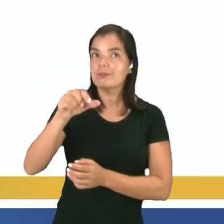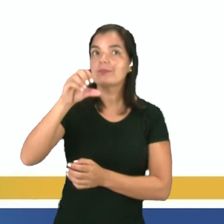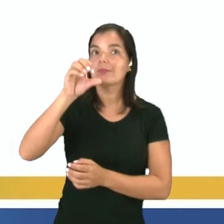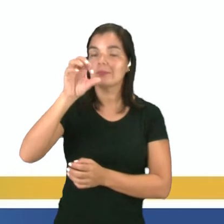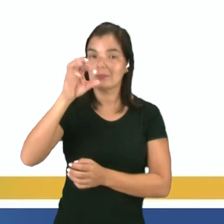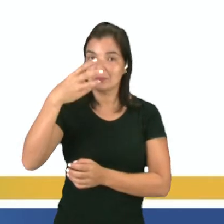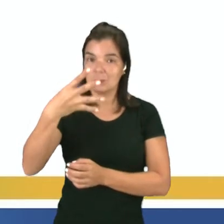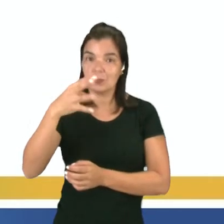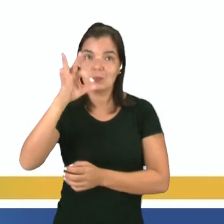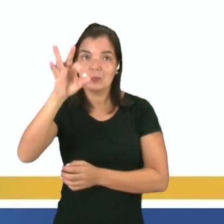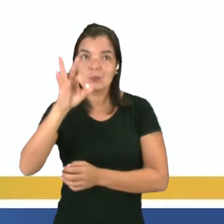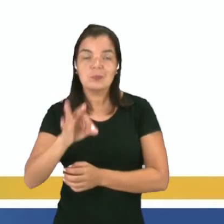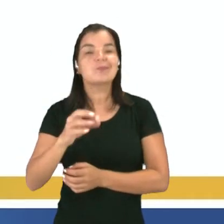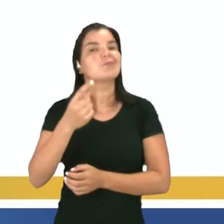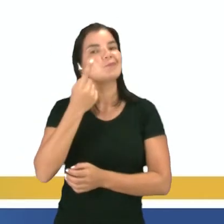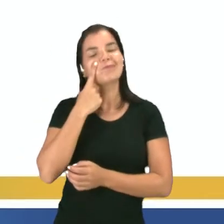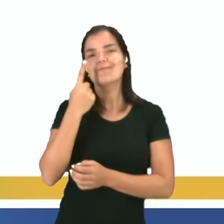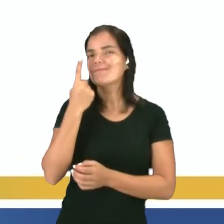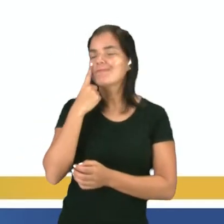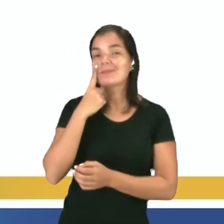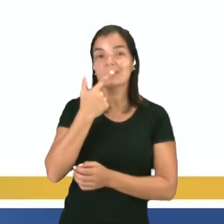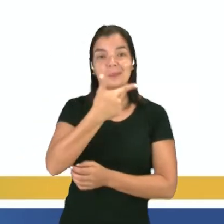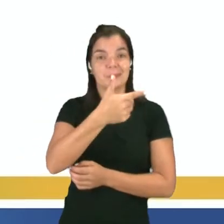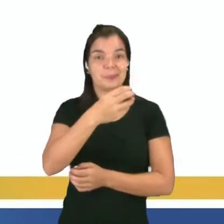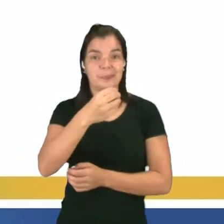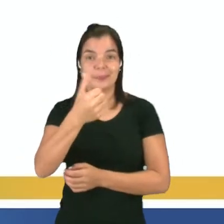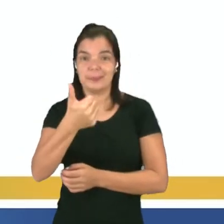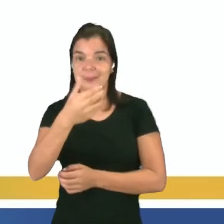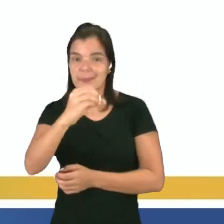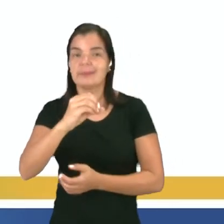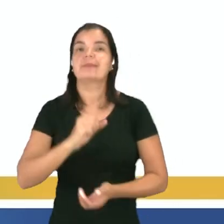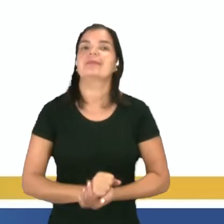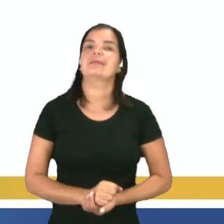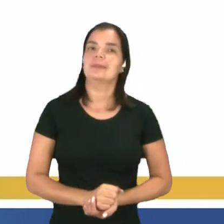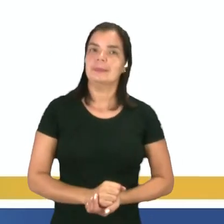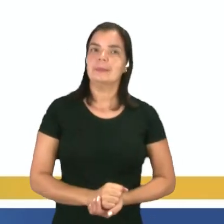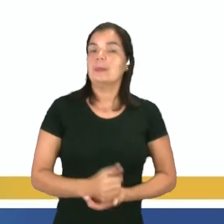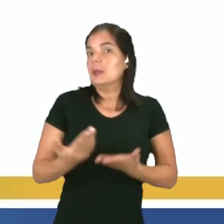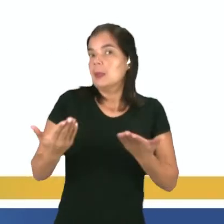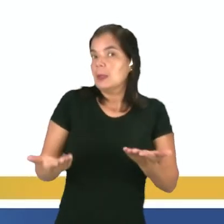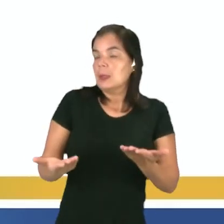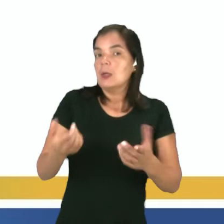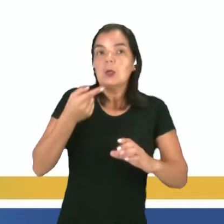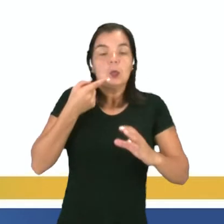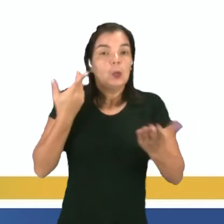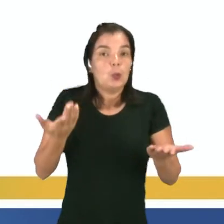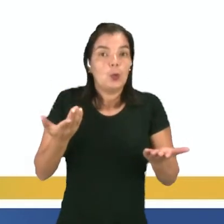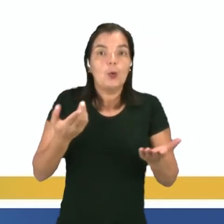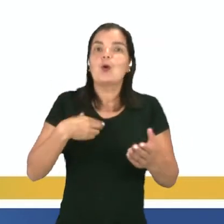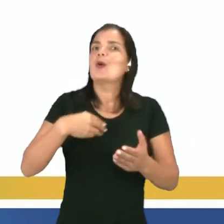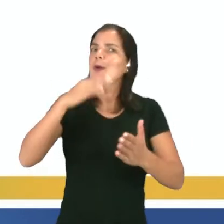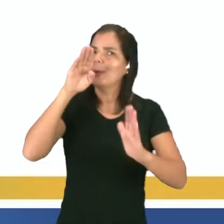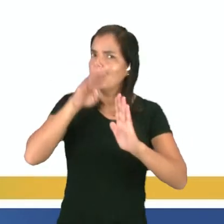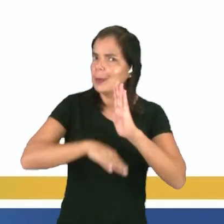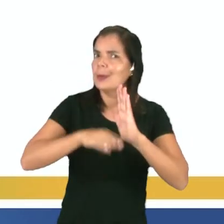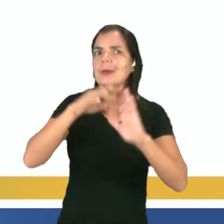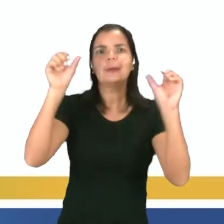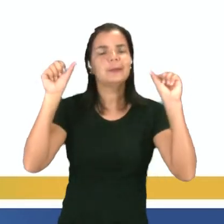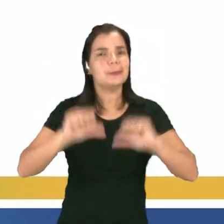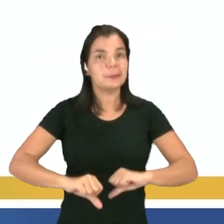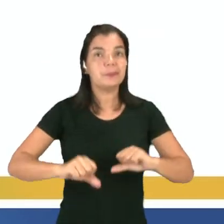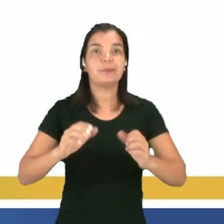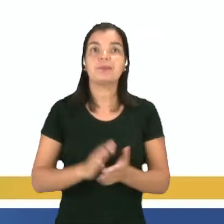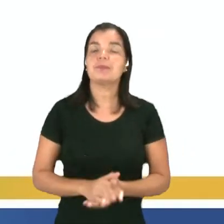9,9%, nível não visto desde 2010. E a profundidade da queda em abril e maio, os